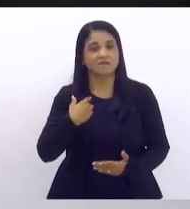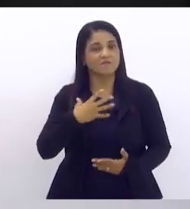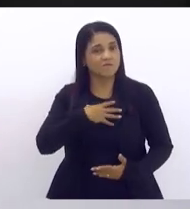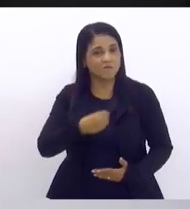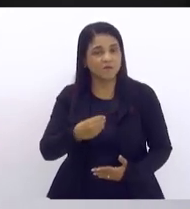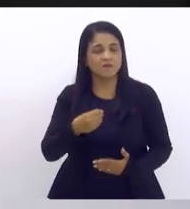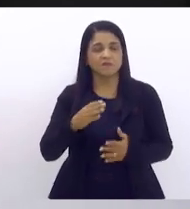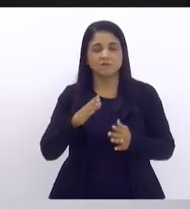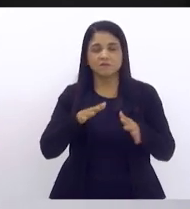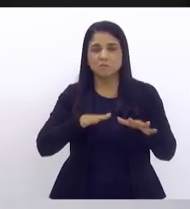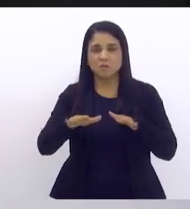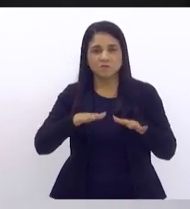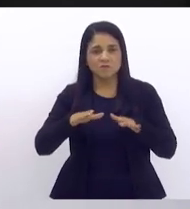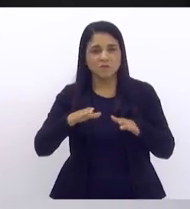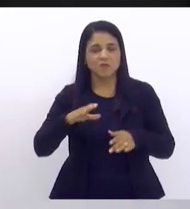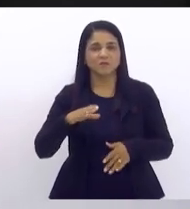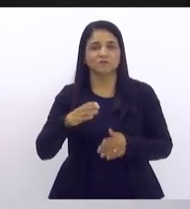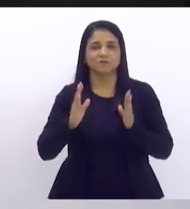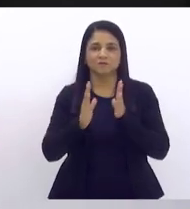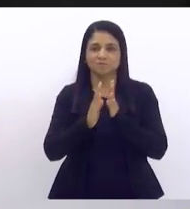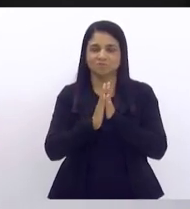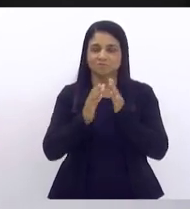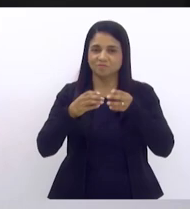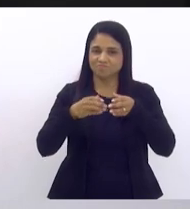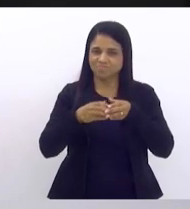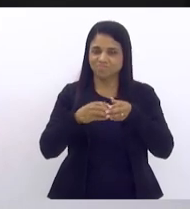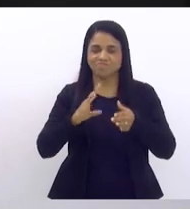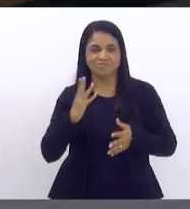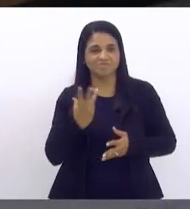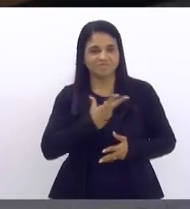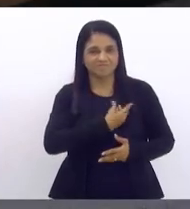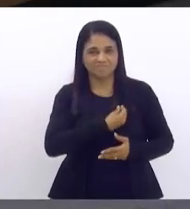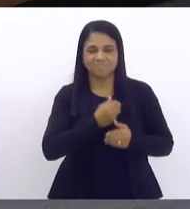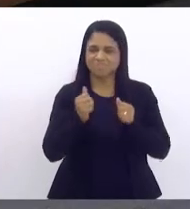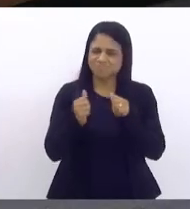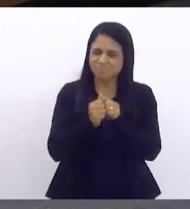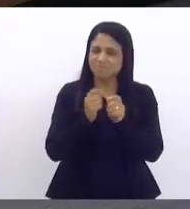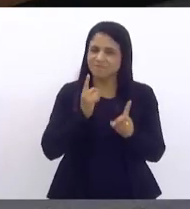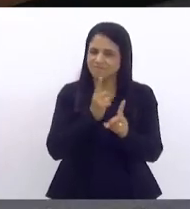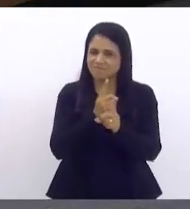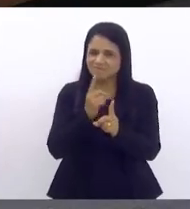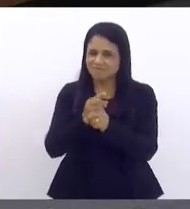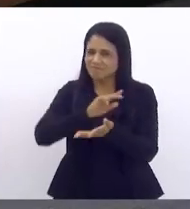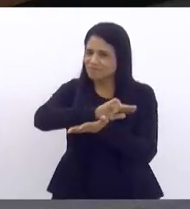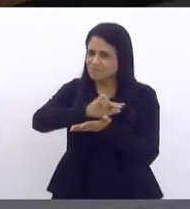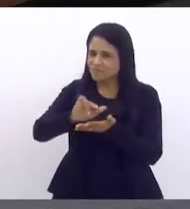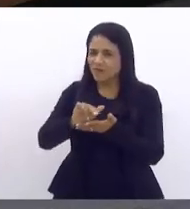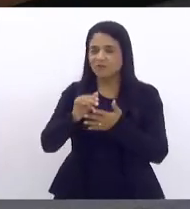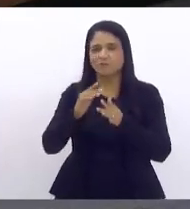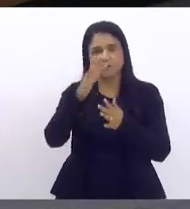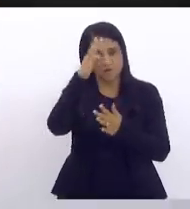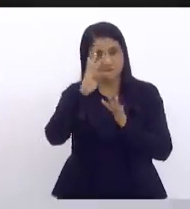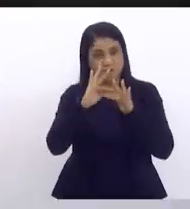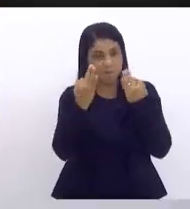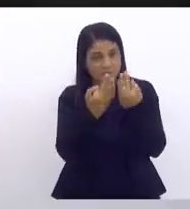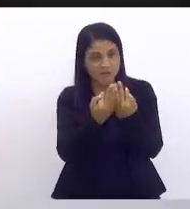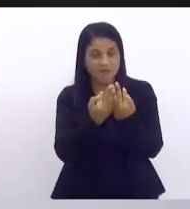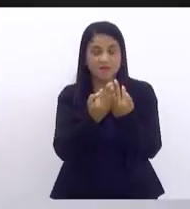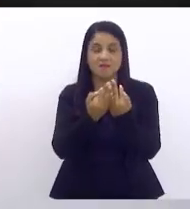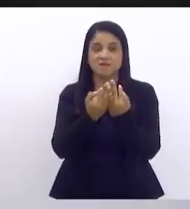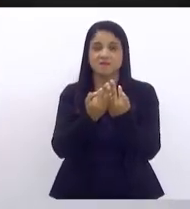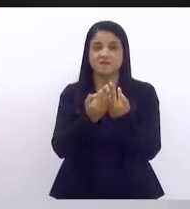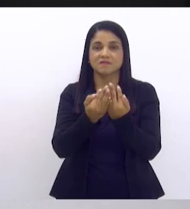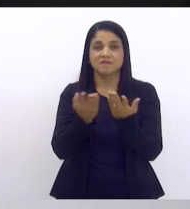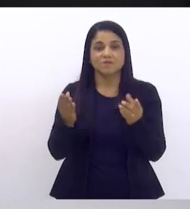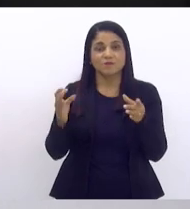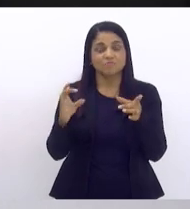carismática. Muitos, muitos foram os encontros em que estivemos juntos rezando, orando pela família, pela unidade. Agora, juntos,